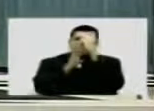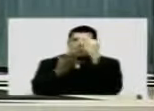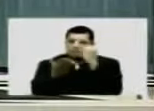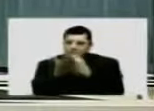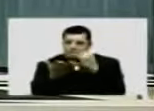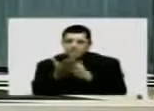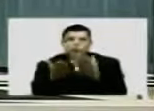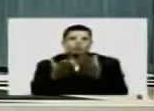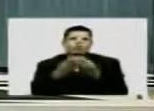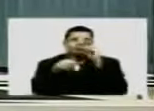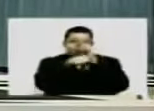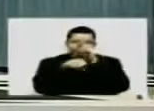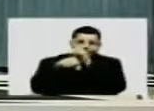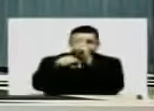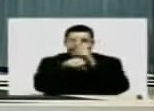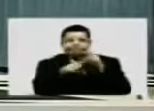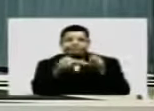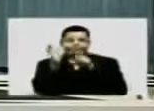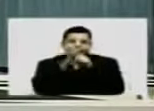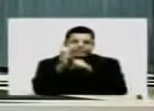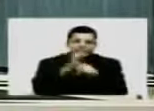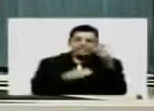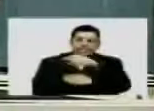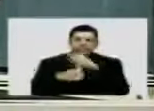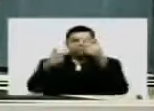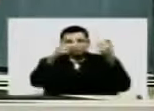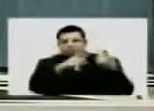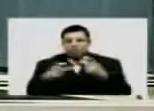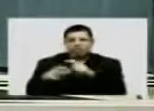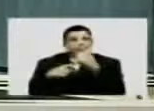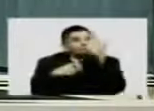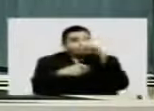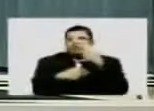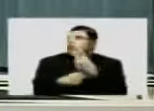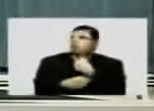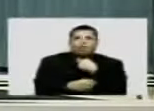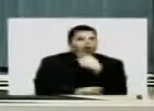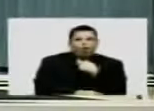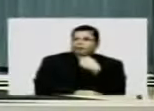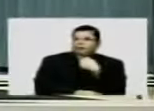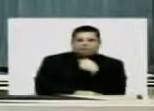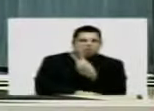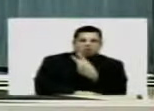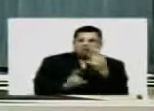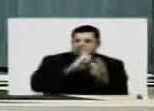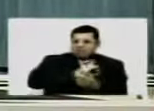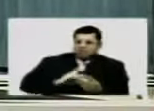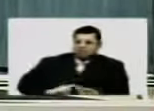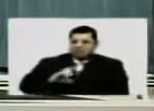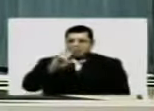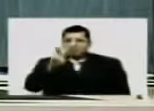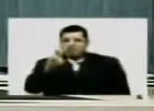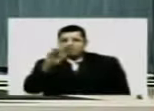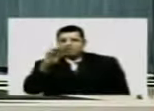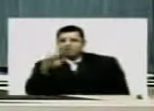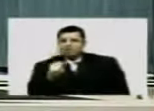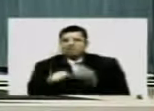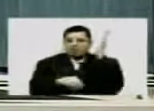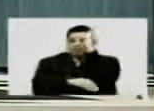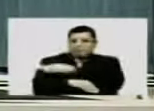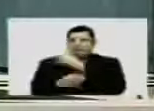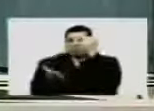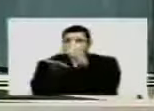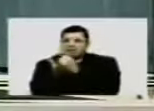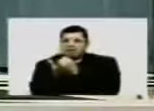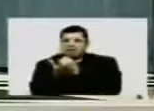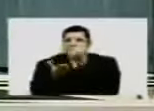imposto, por fiscalizar, esses órgãos não podem, deputado Vicente, ter o carimbo de maus